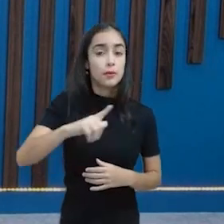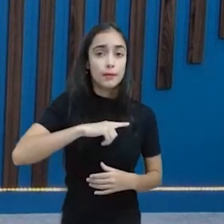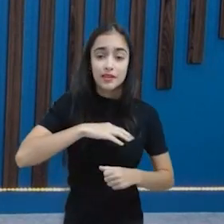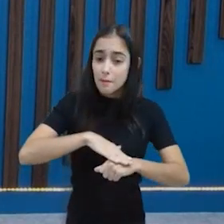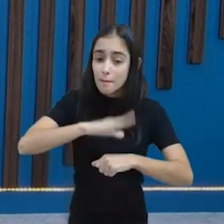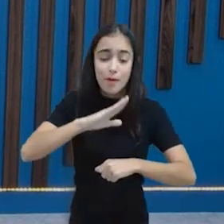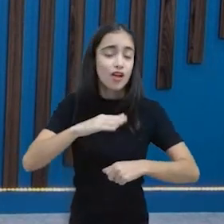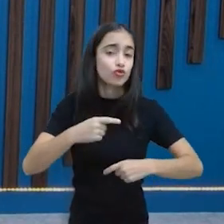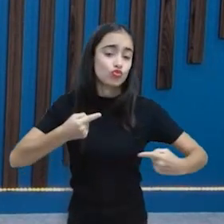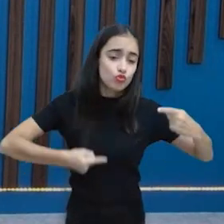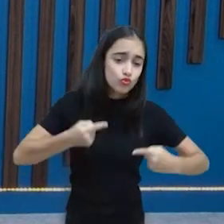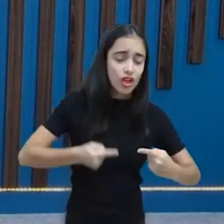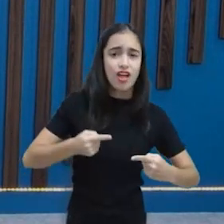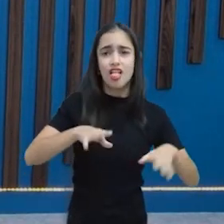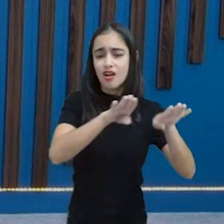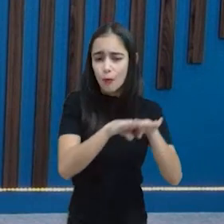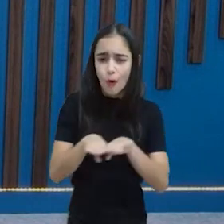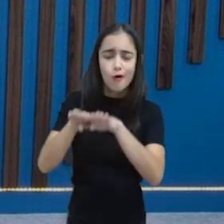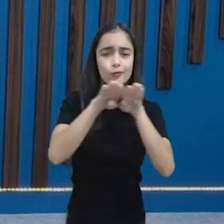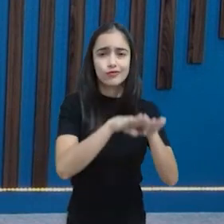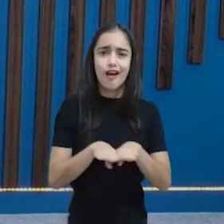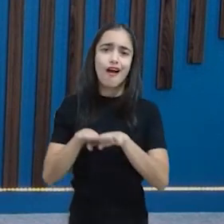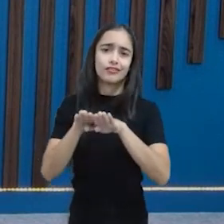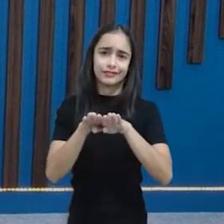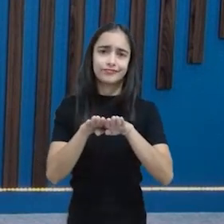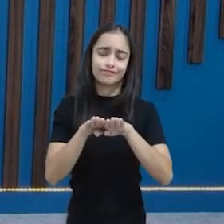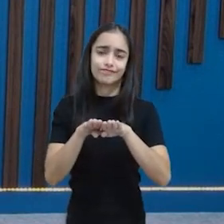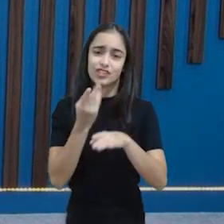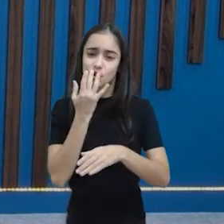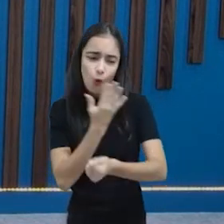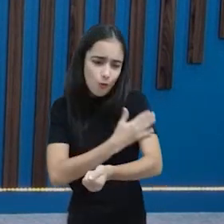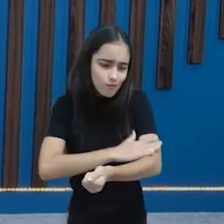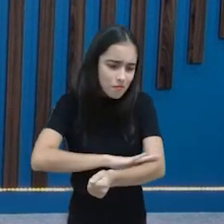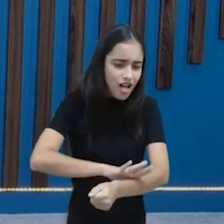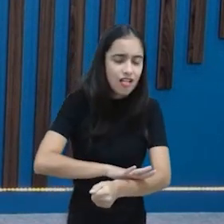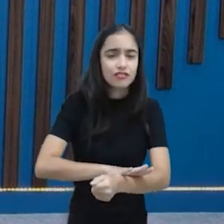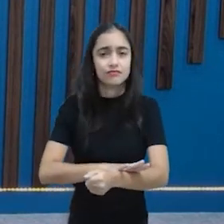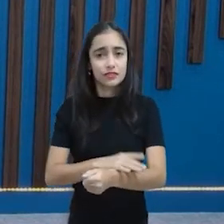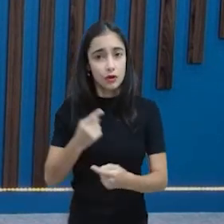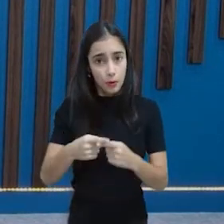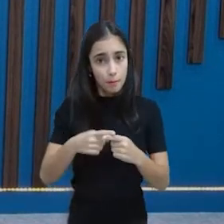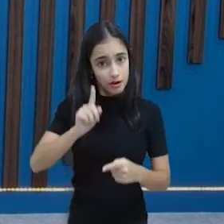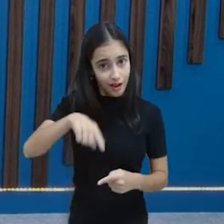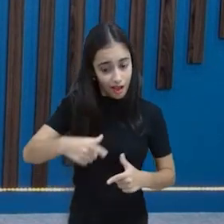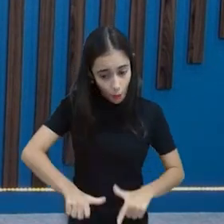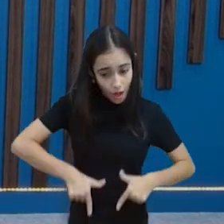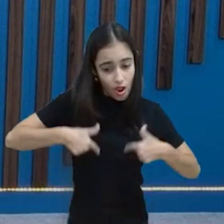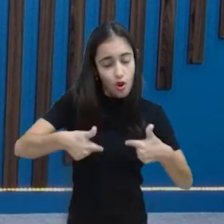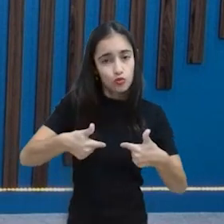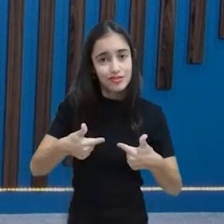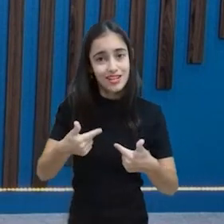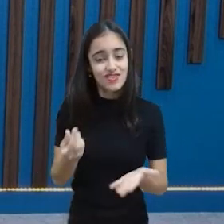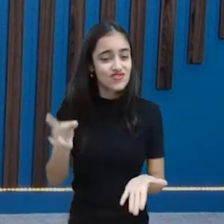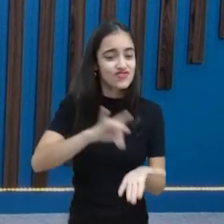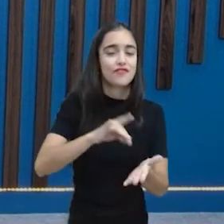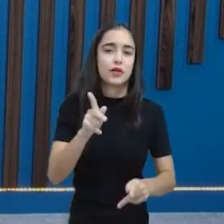justiça, mais igualdade e igualdade racial, né? Porque é essa luta de fato, da população negra, né? Se